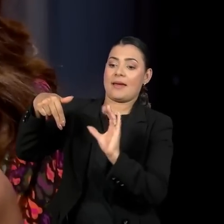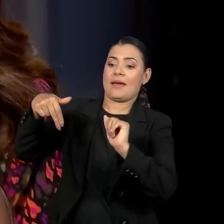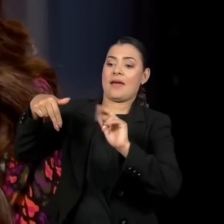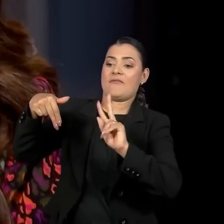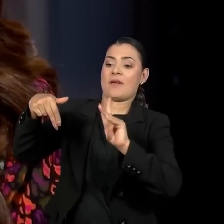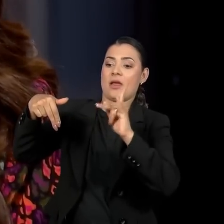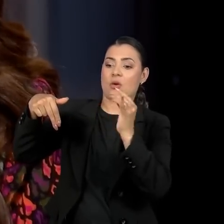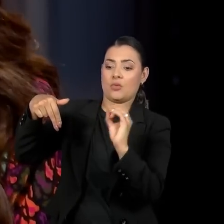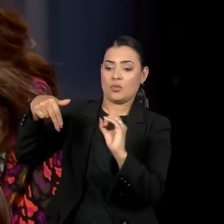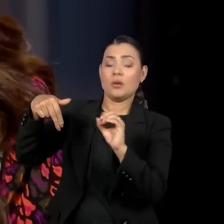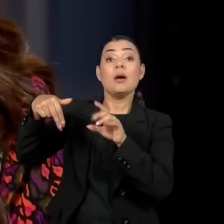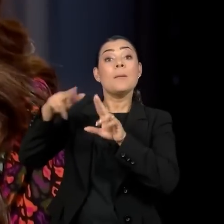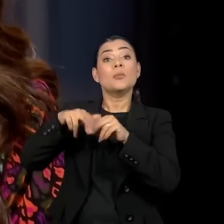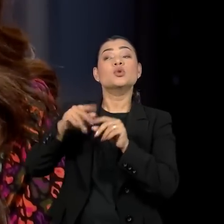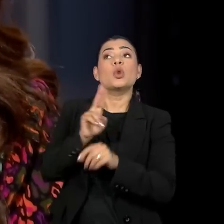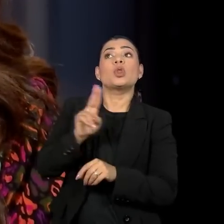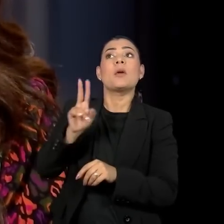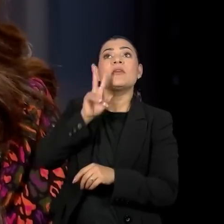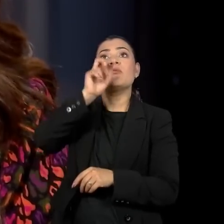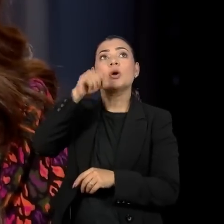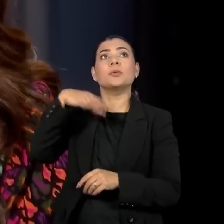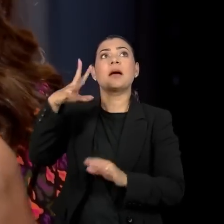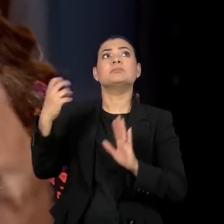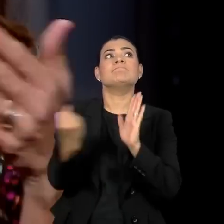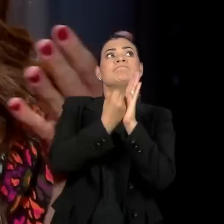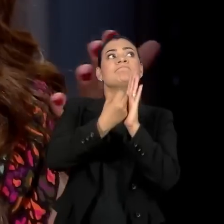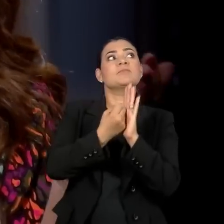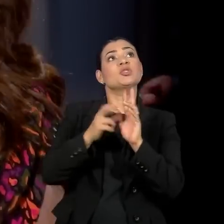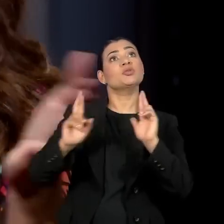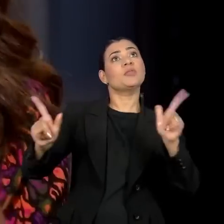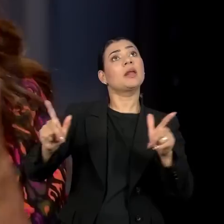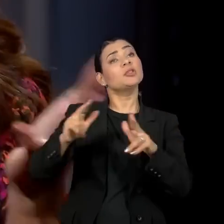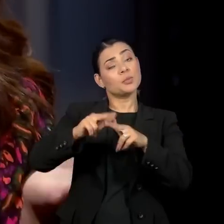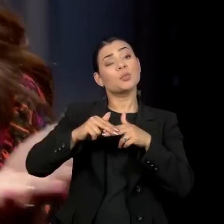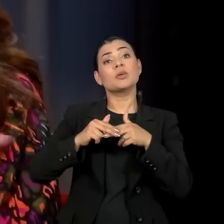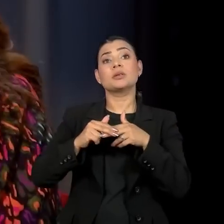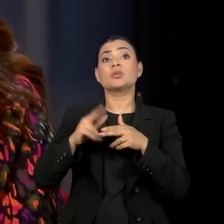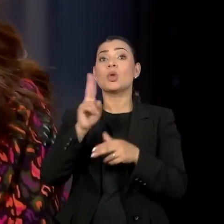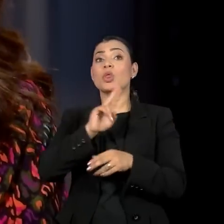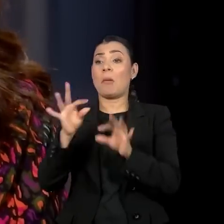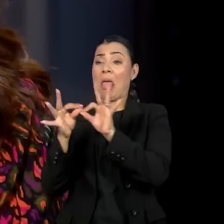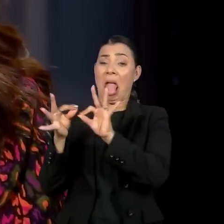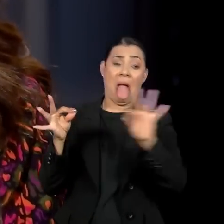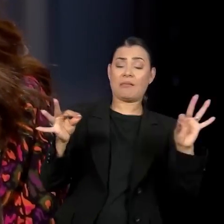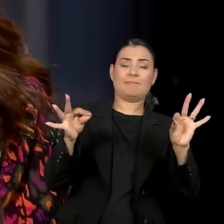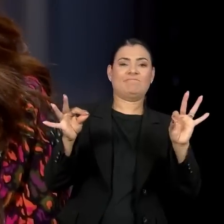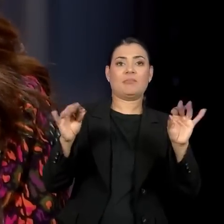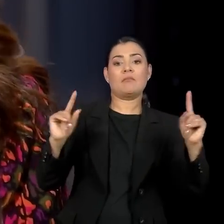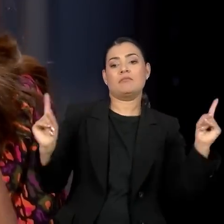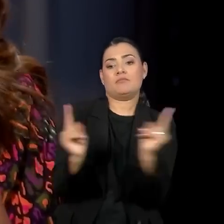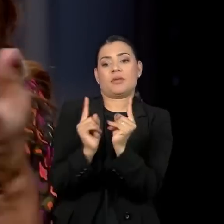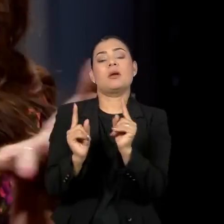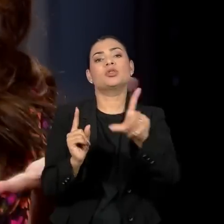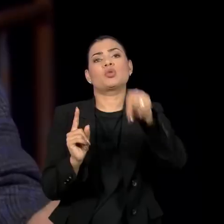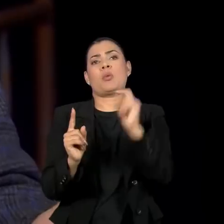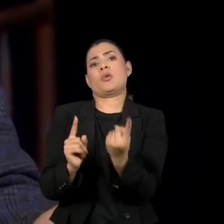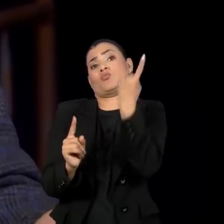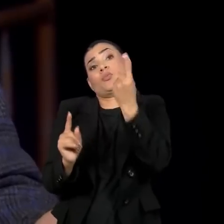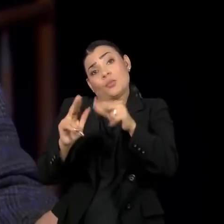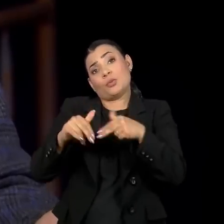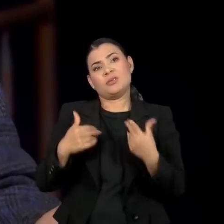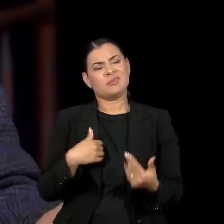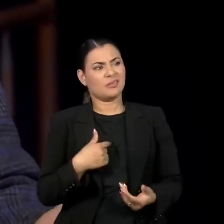de ter um sobrenome forte, assim, alguma coisa que marcasse, e eu achava que inteiro ficaria muito comprido. Mas, gente, eu anotei, mas eu será que eu